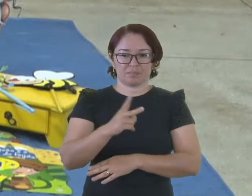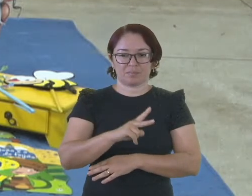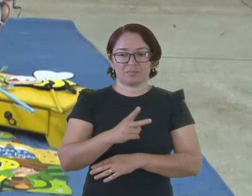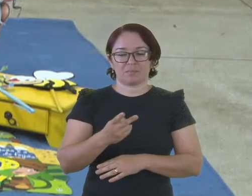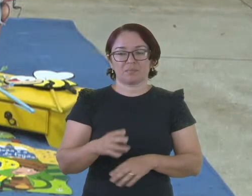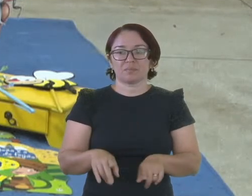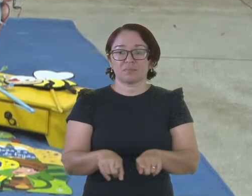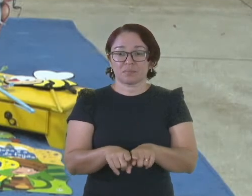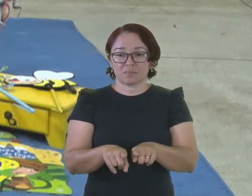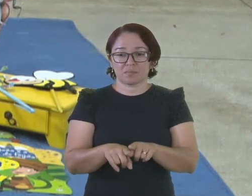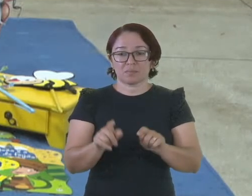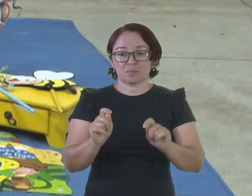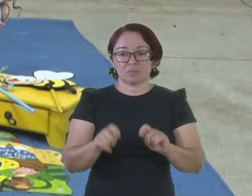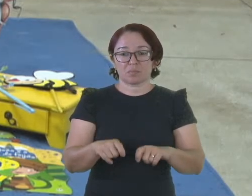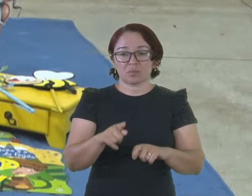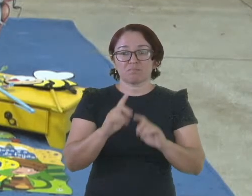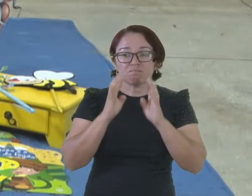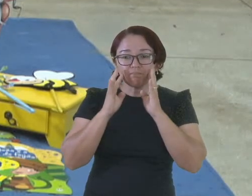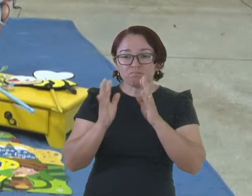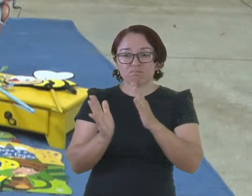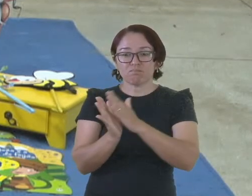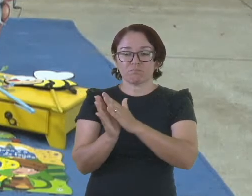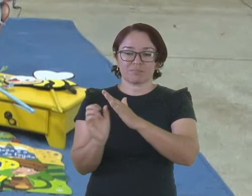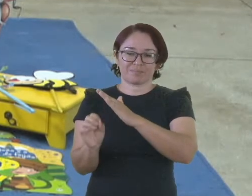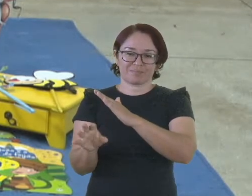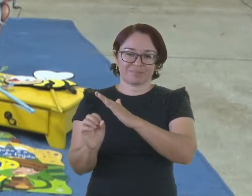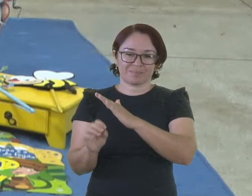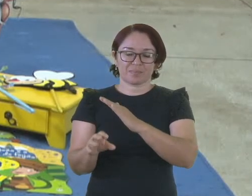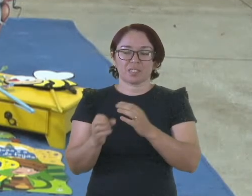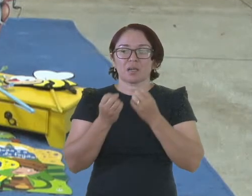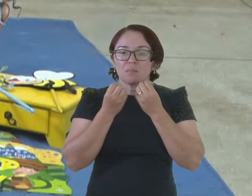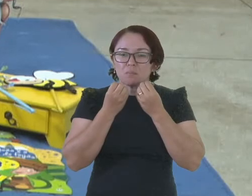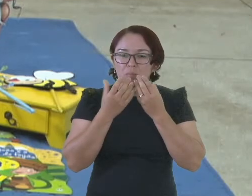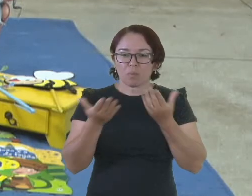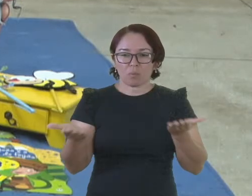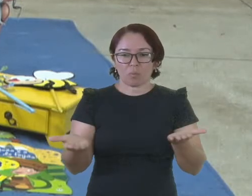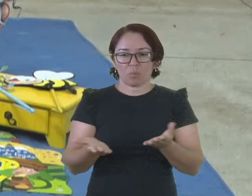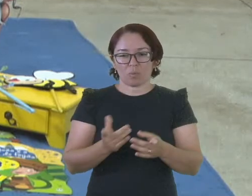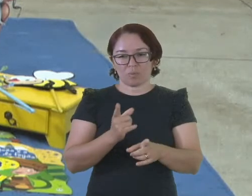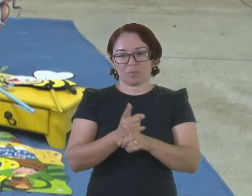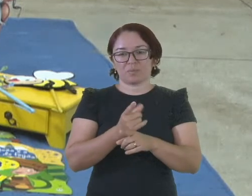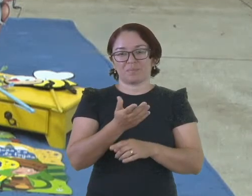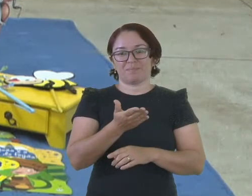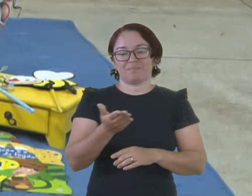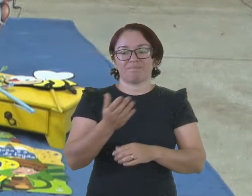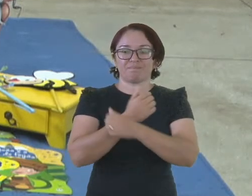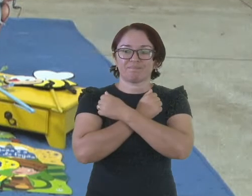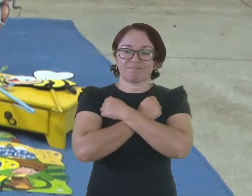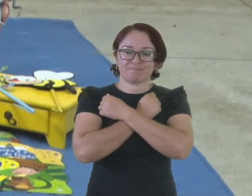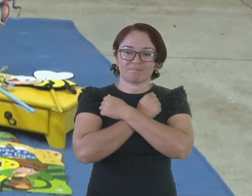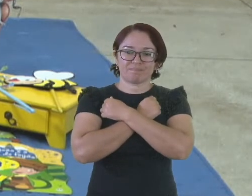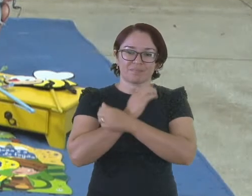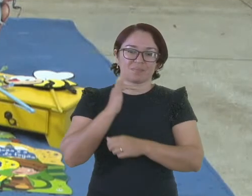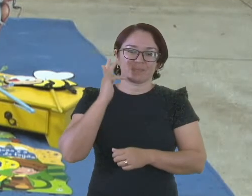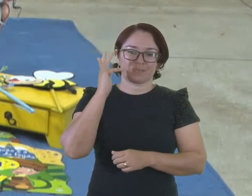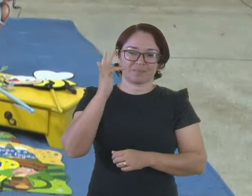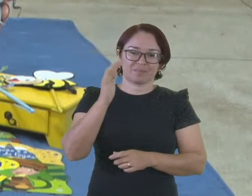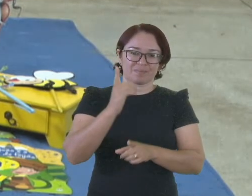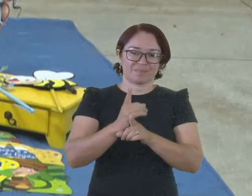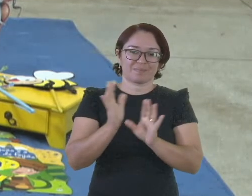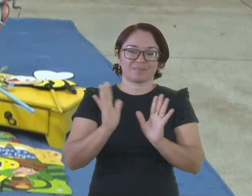acompanhe também na nossa ferramenta Palmas Homeschool. Foi muito bom estar aqui com vocês hoje. Um abraço e até breve!